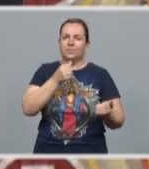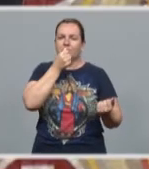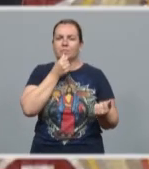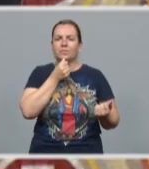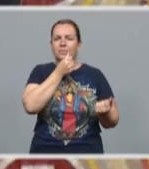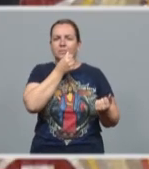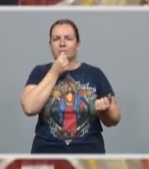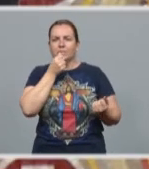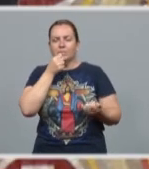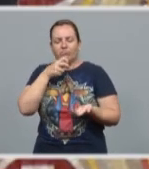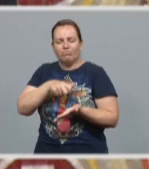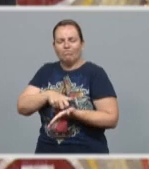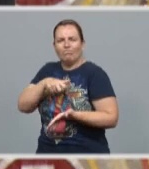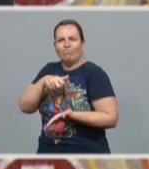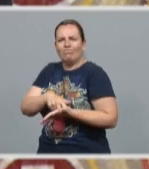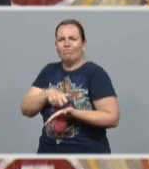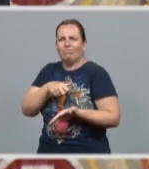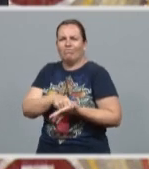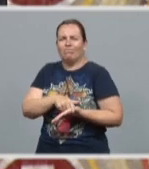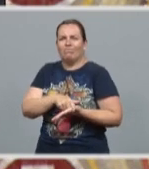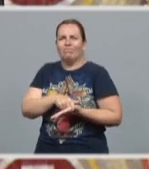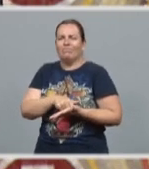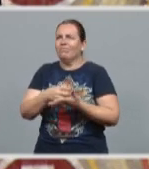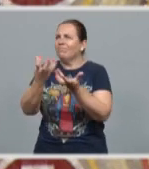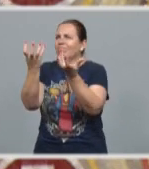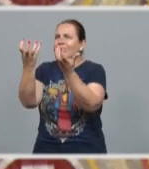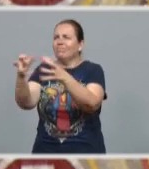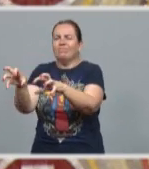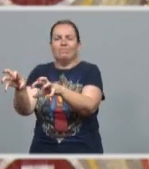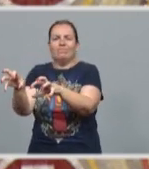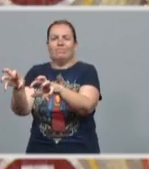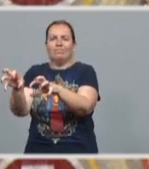Sacrifício e oblação não